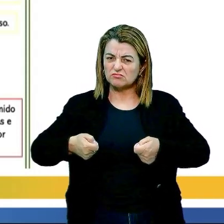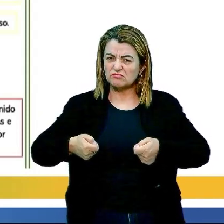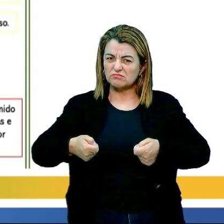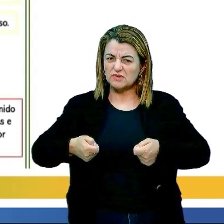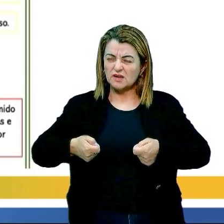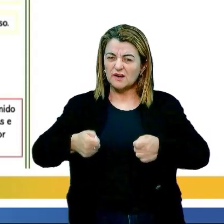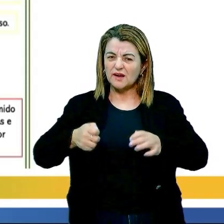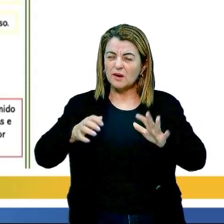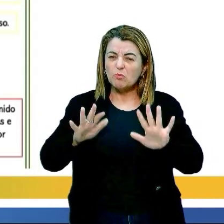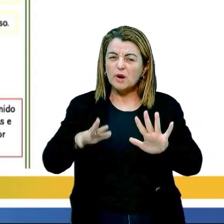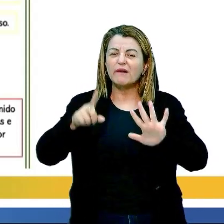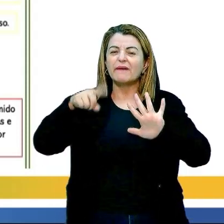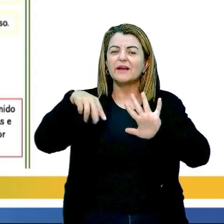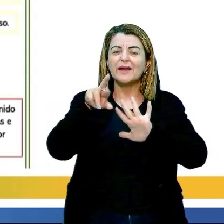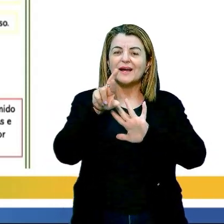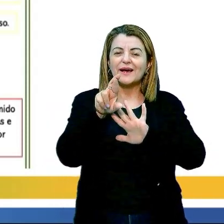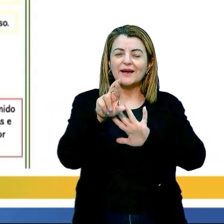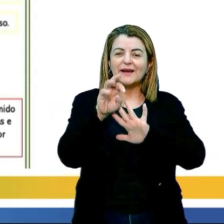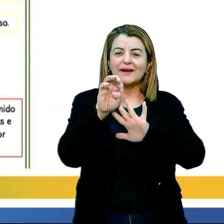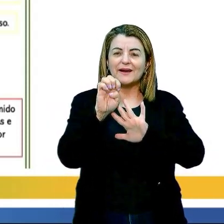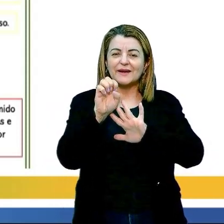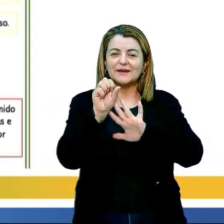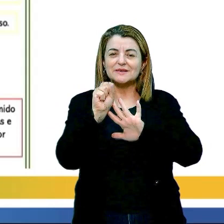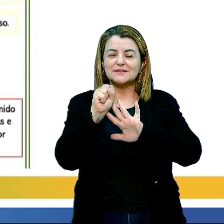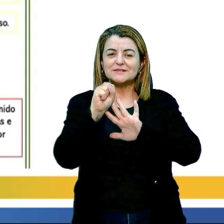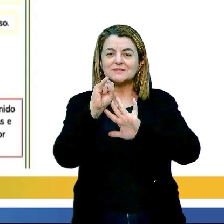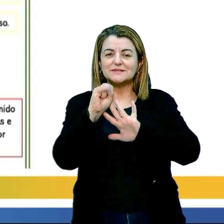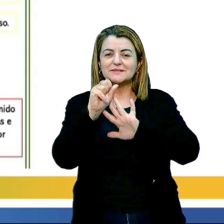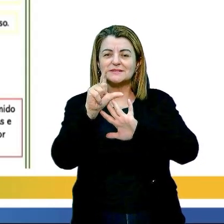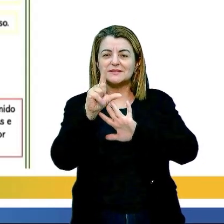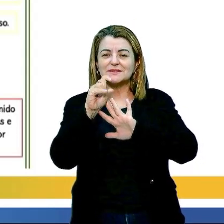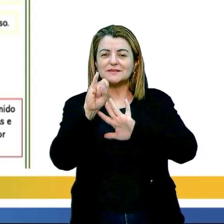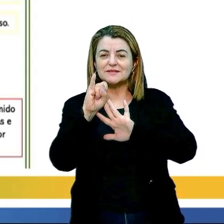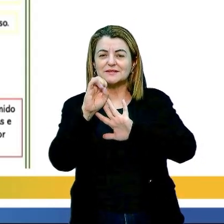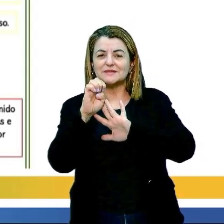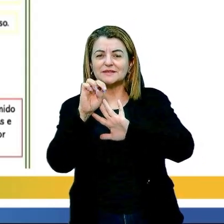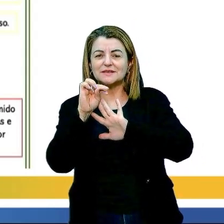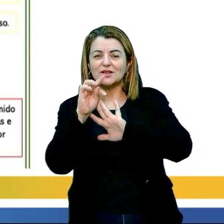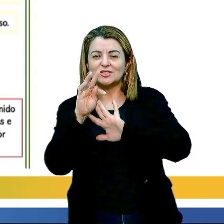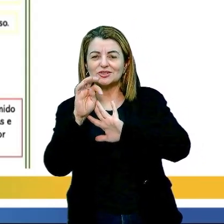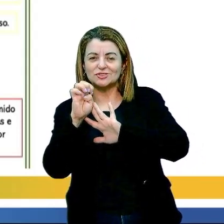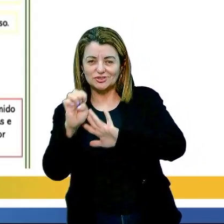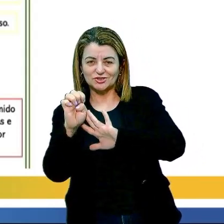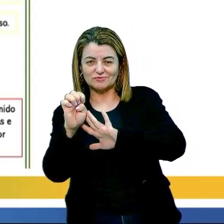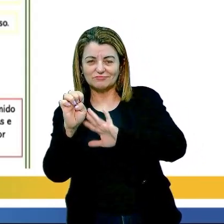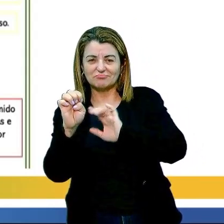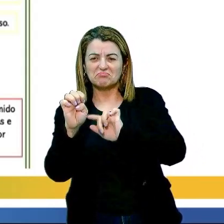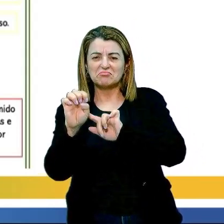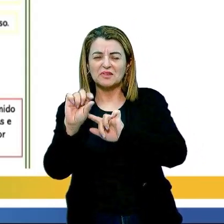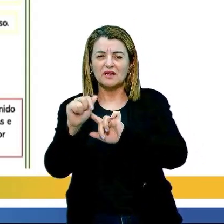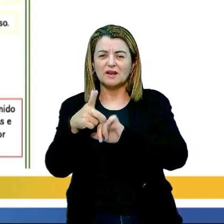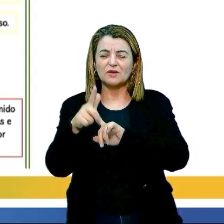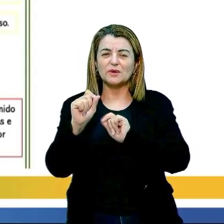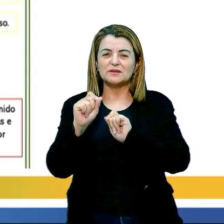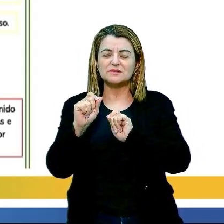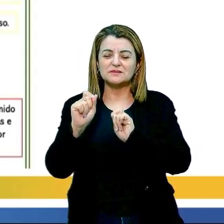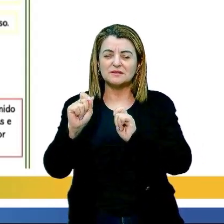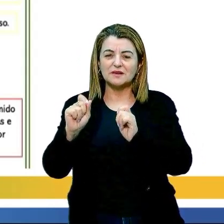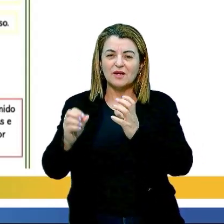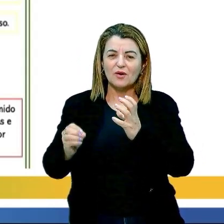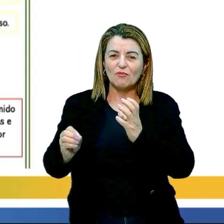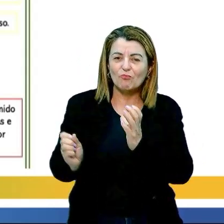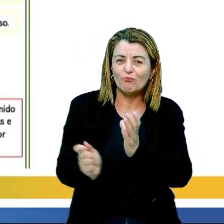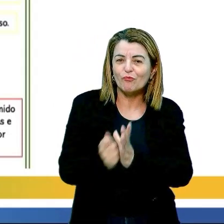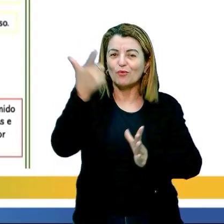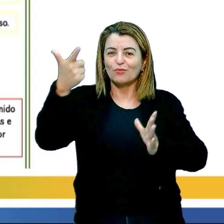muito resiliente. Resistente é a floresta amazônica. Cerrado é resiliente, ele se recupera, ele pega